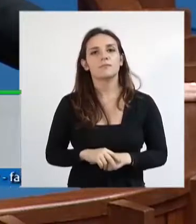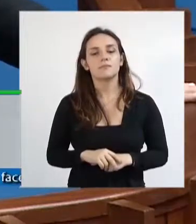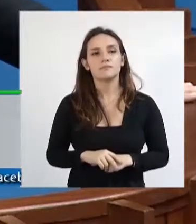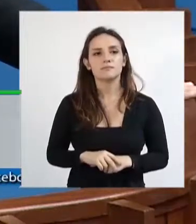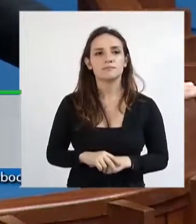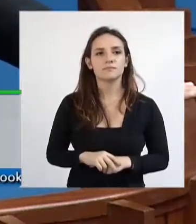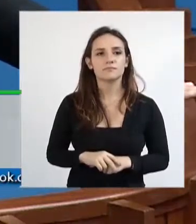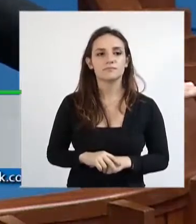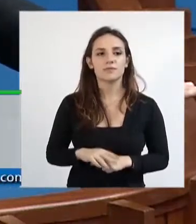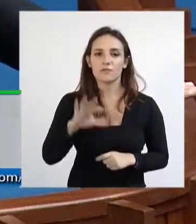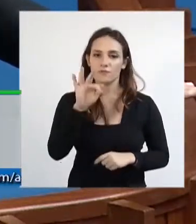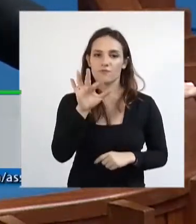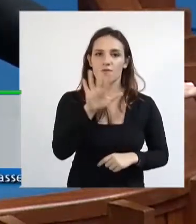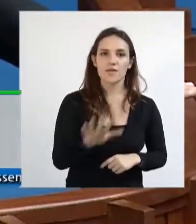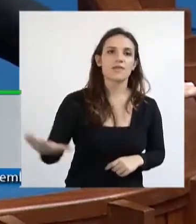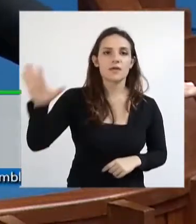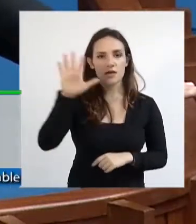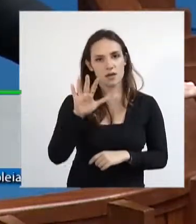da rede federal,